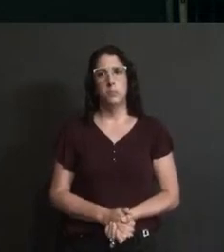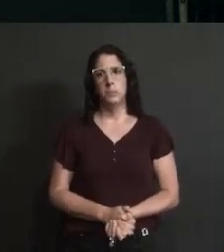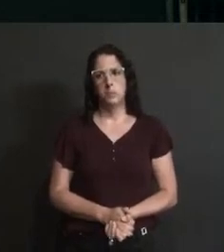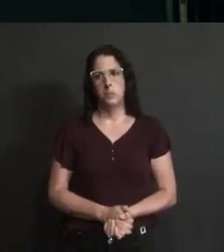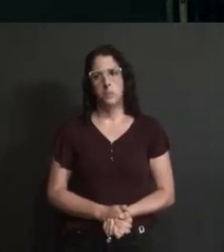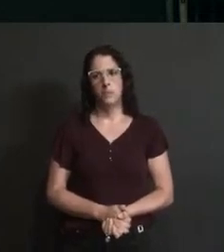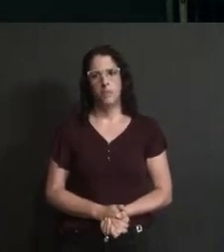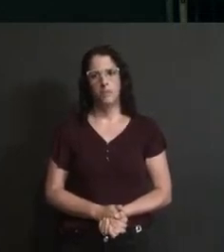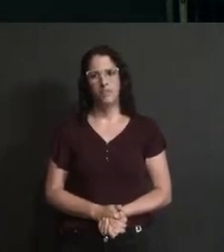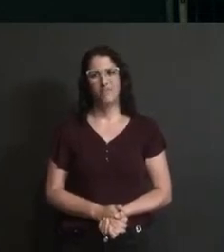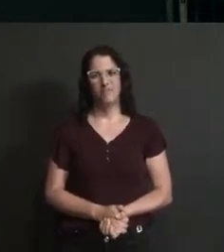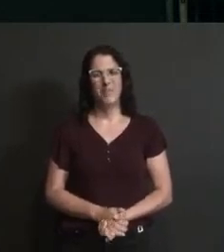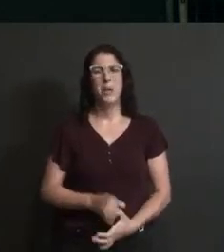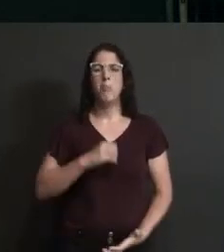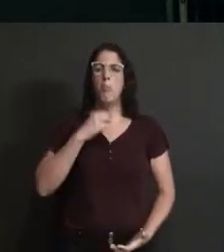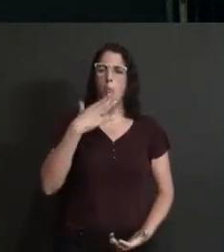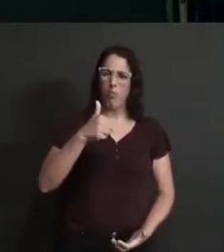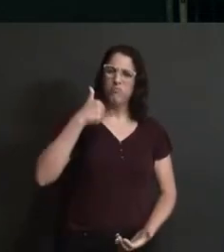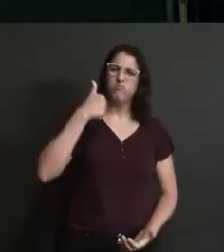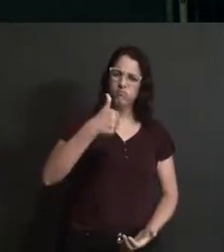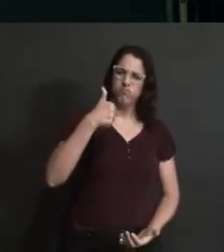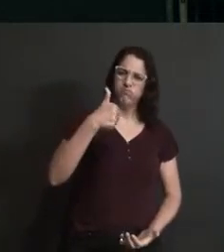é dizer: valeu a pena.